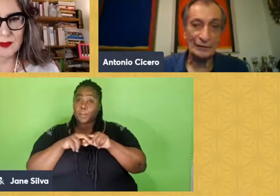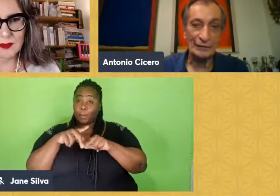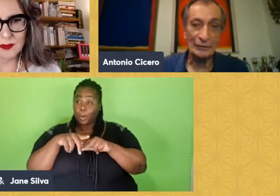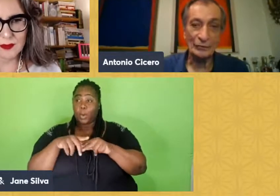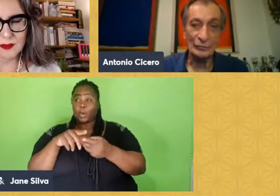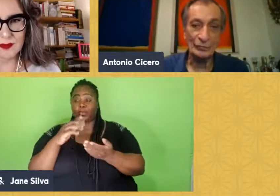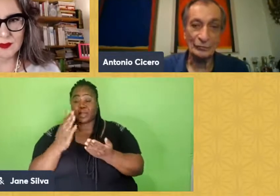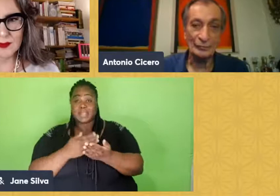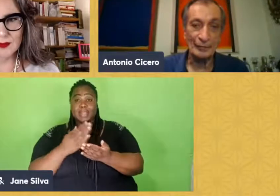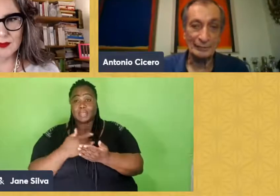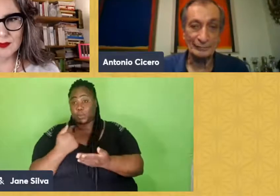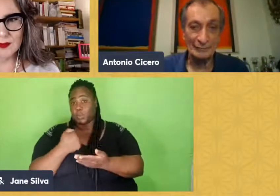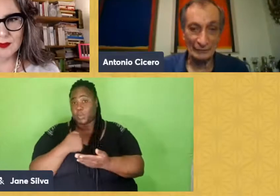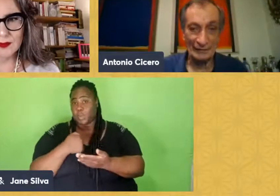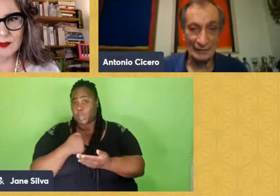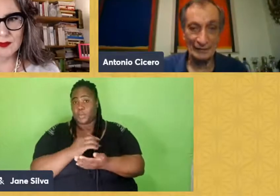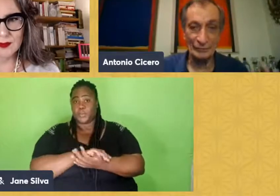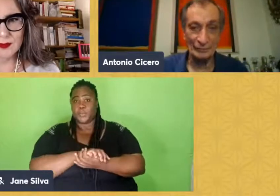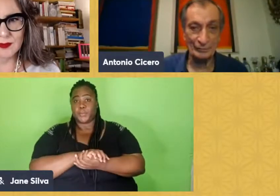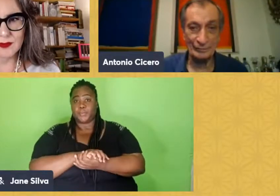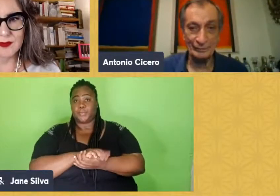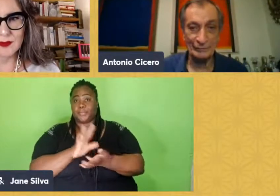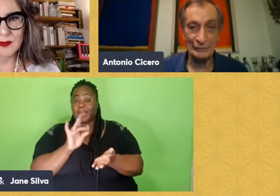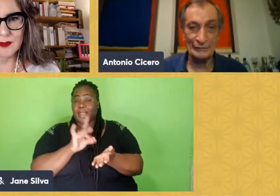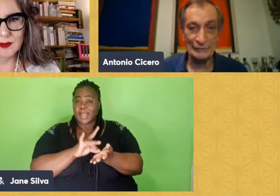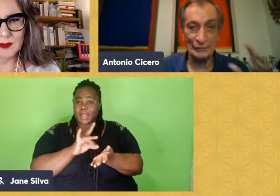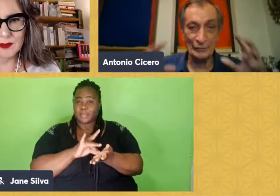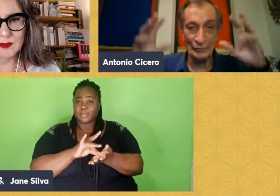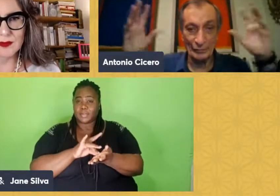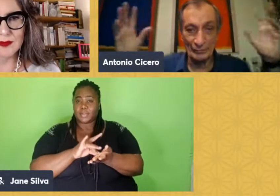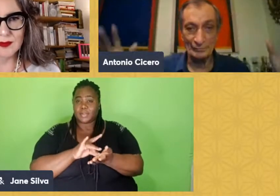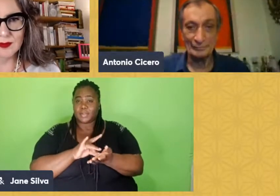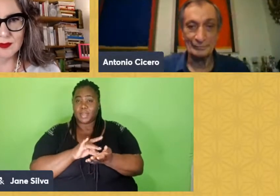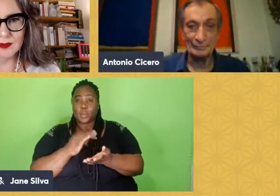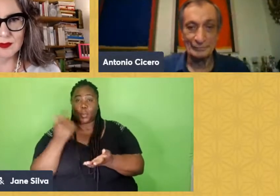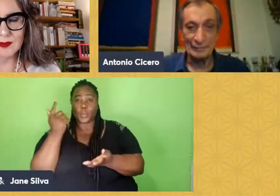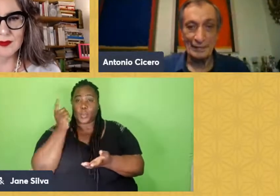literatura que eu, na verdade, eu consigo